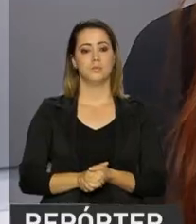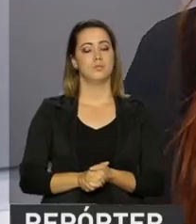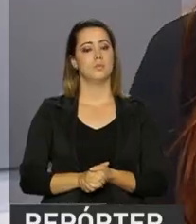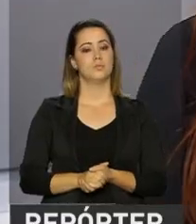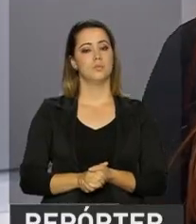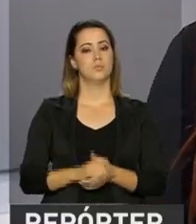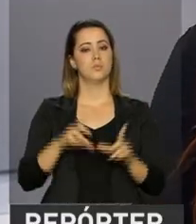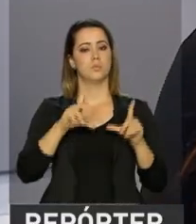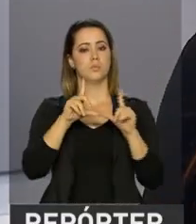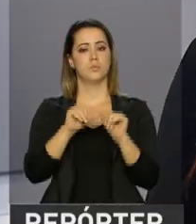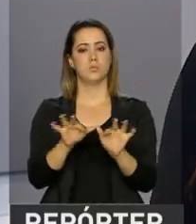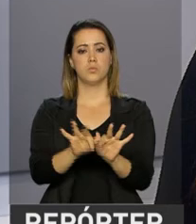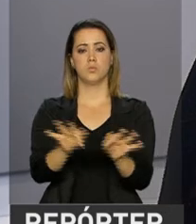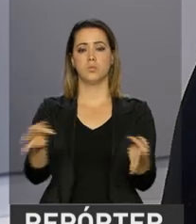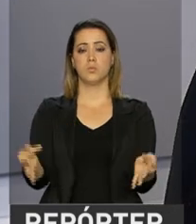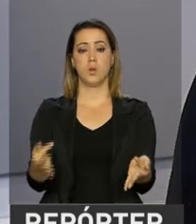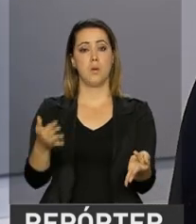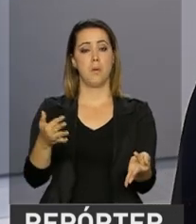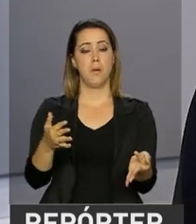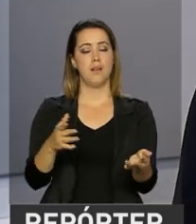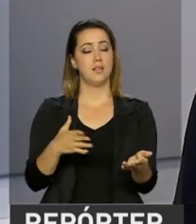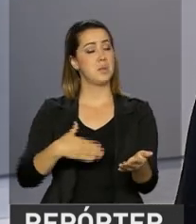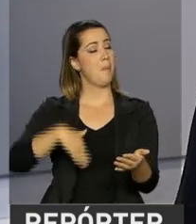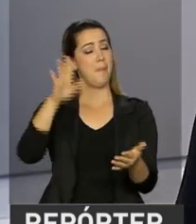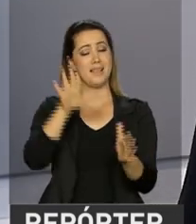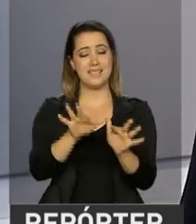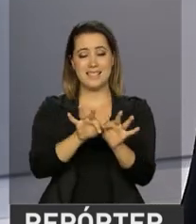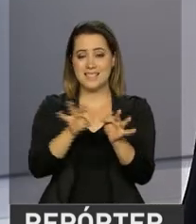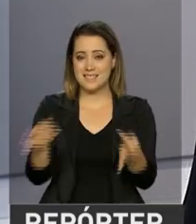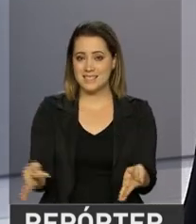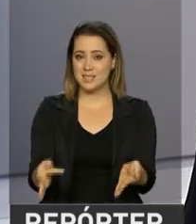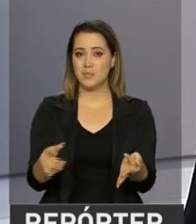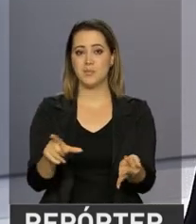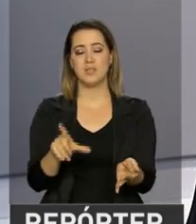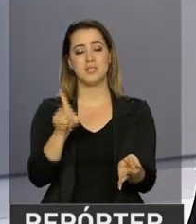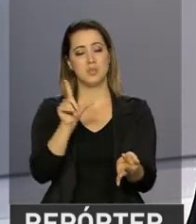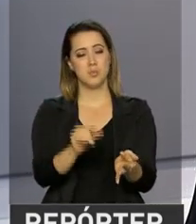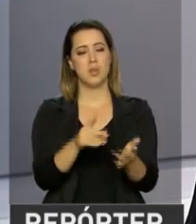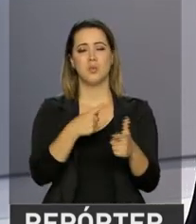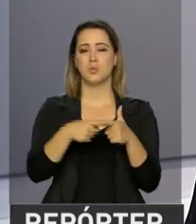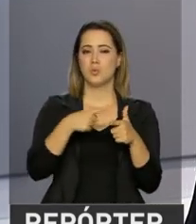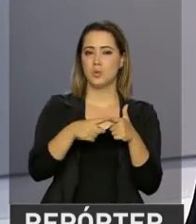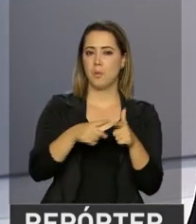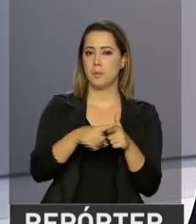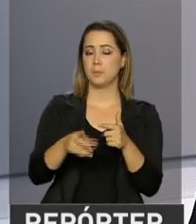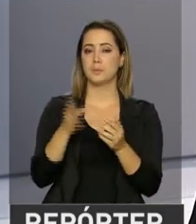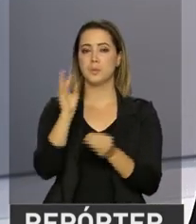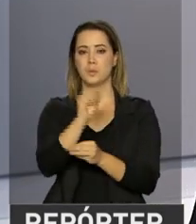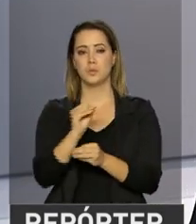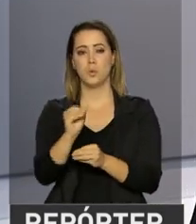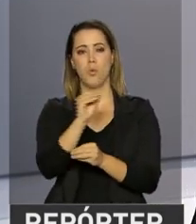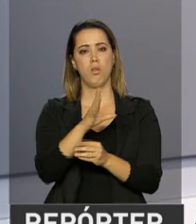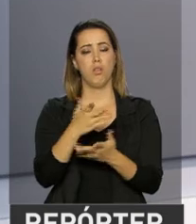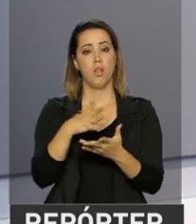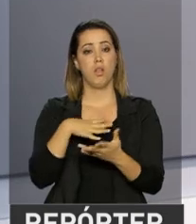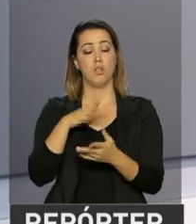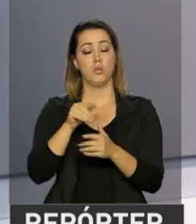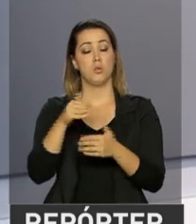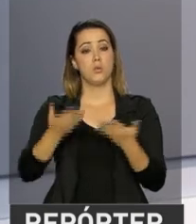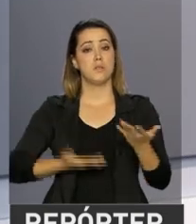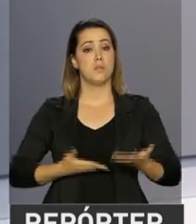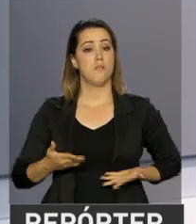menos burocracia e mais praticidade um decreto do presidente michel temer simplifica o atendimento em serviços públicos